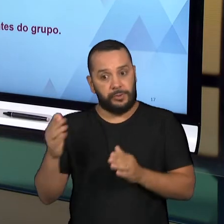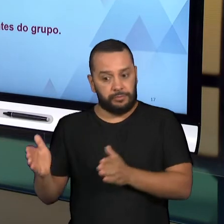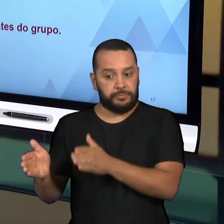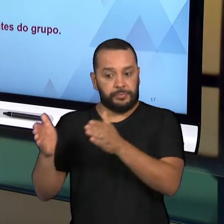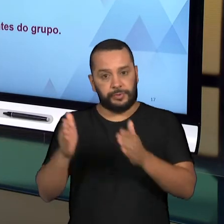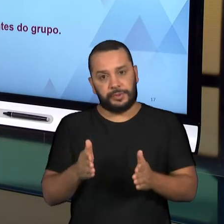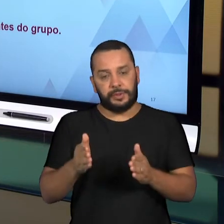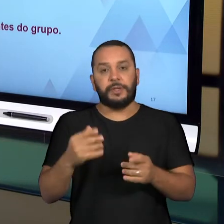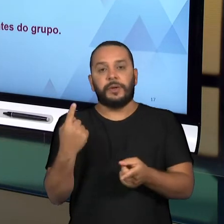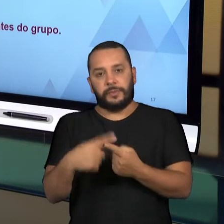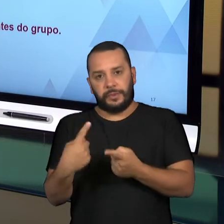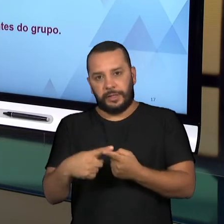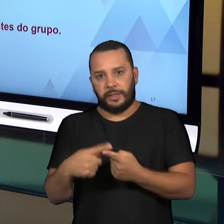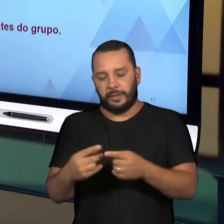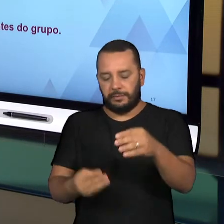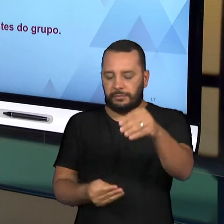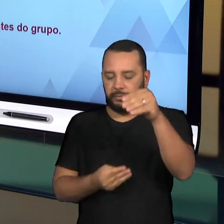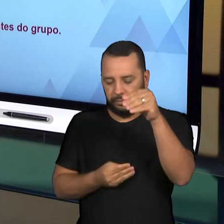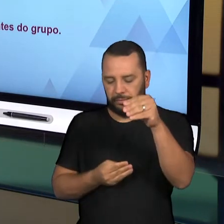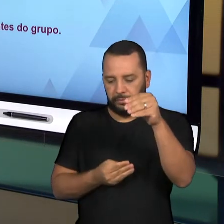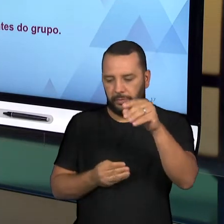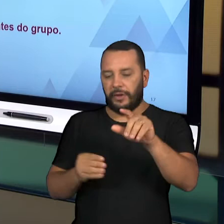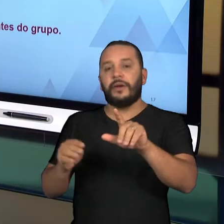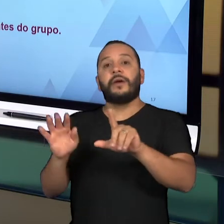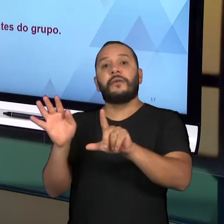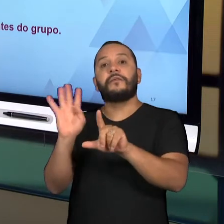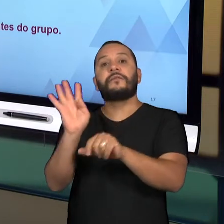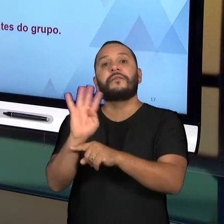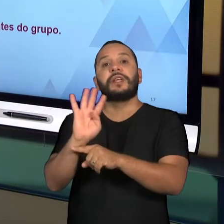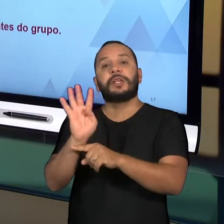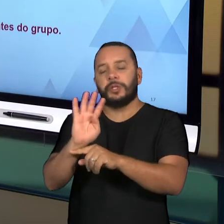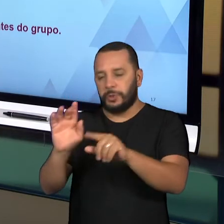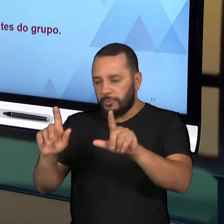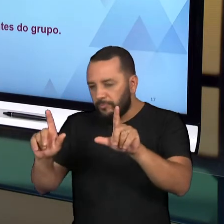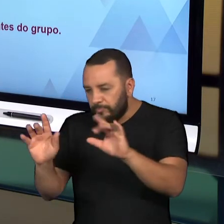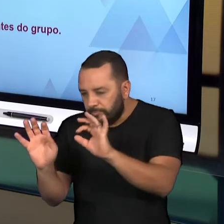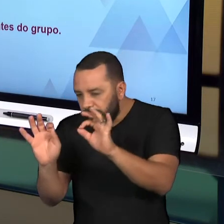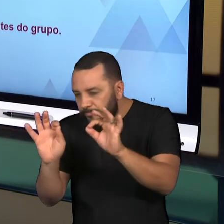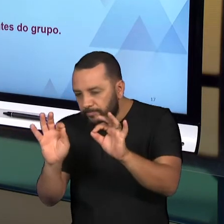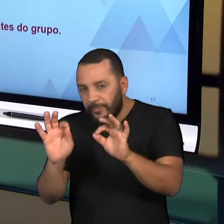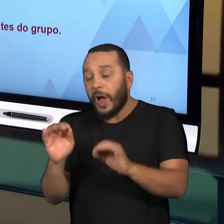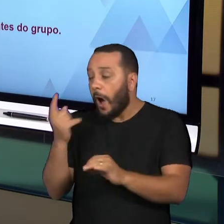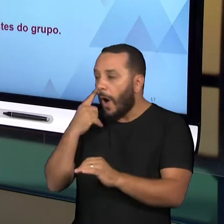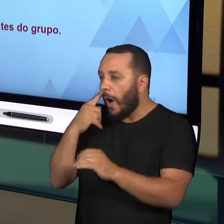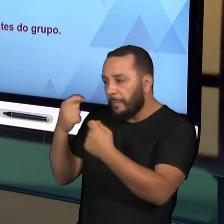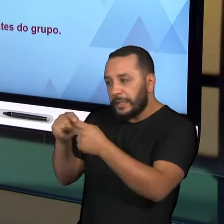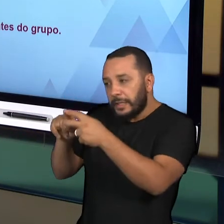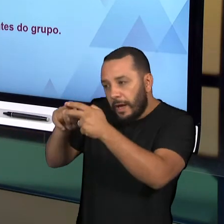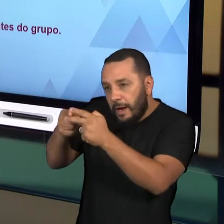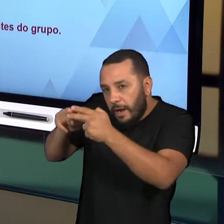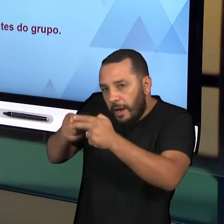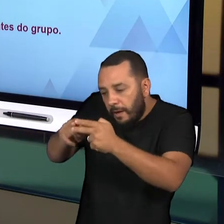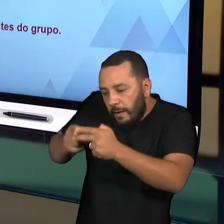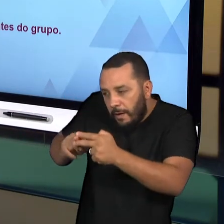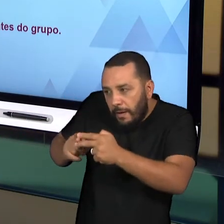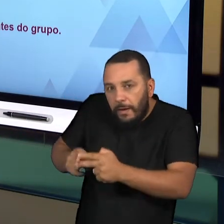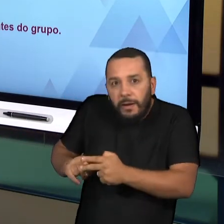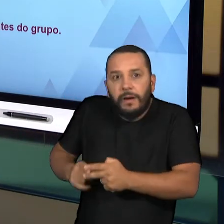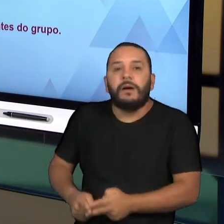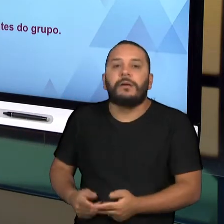a respeito dessa primeira versão e poderão aperfeiçoar tanto o relatório como também é vídeo ao